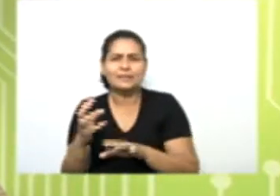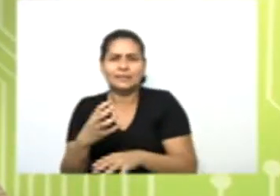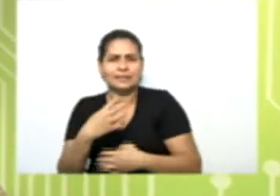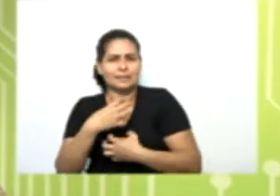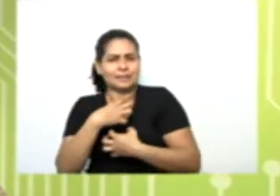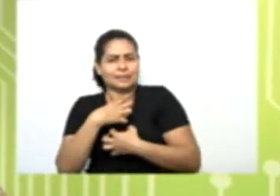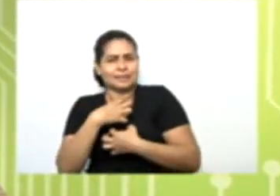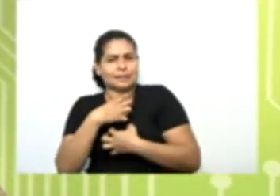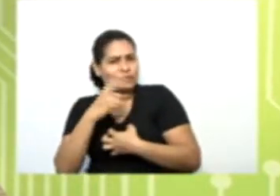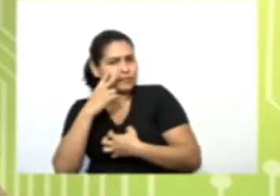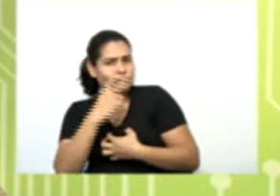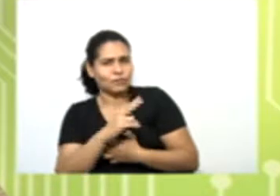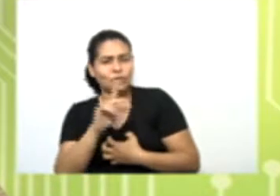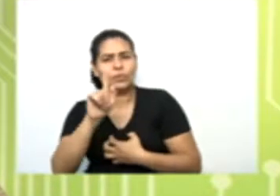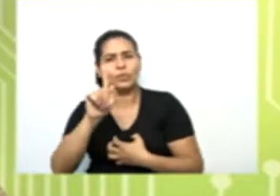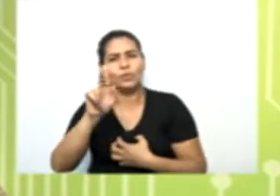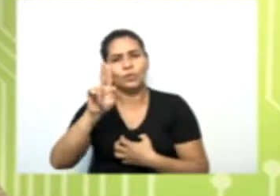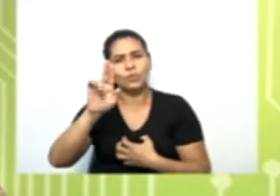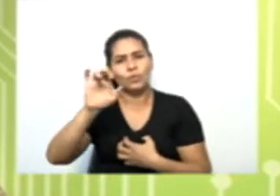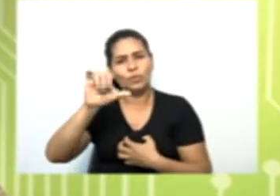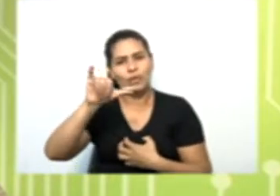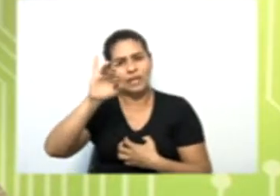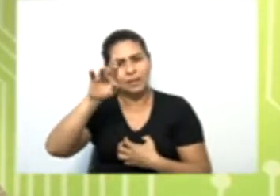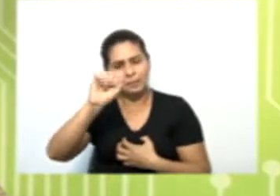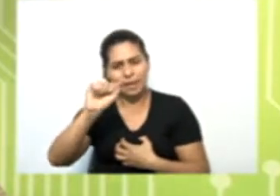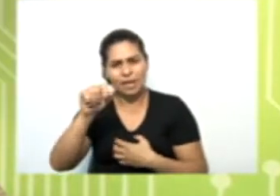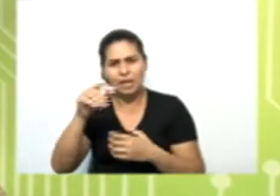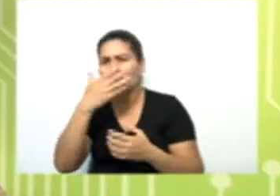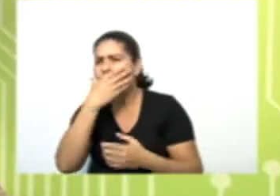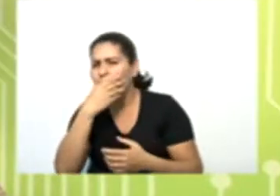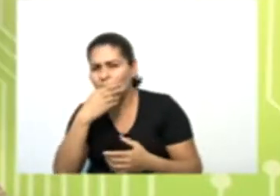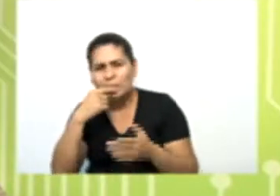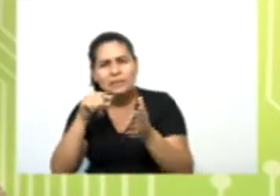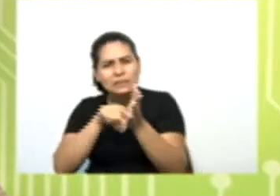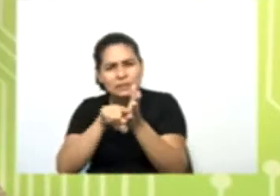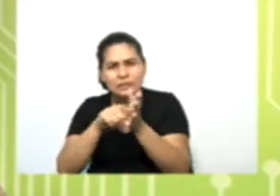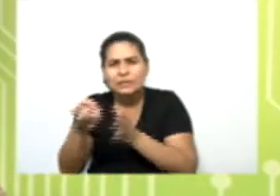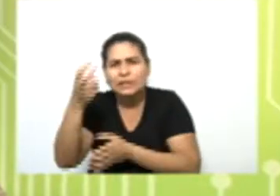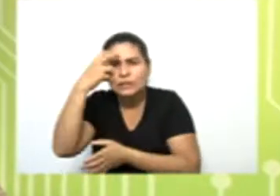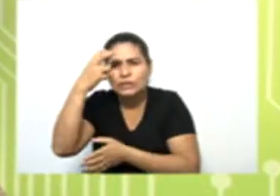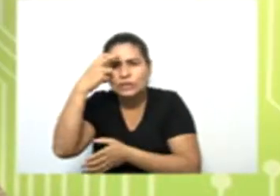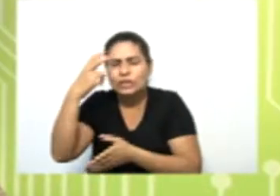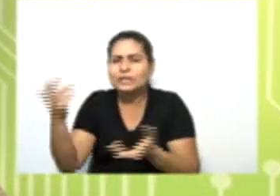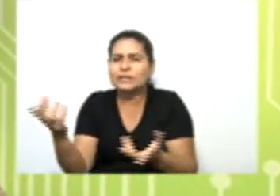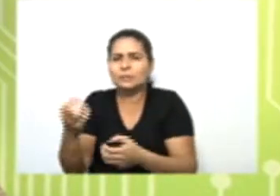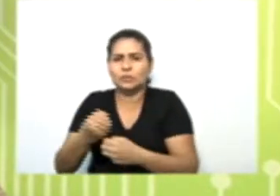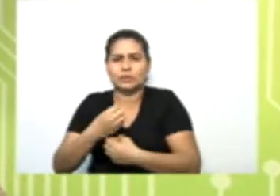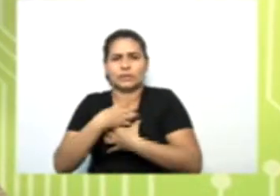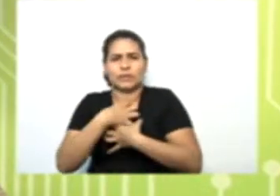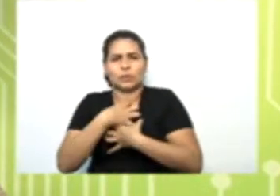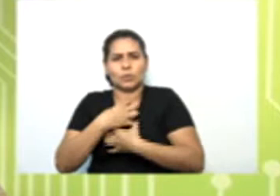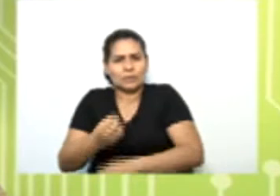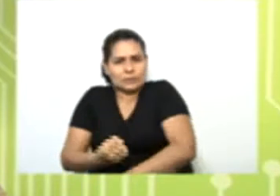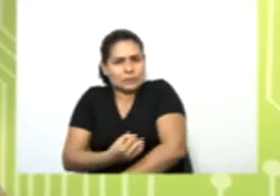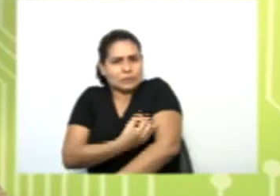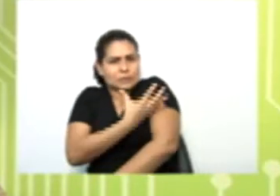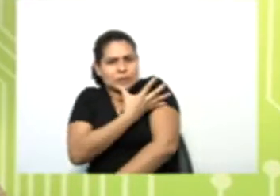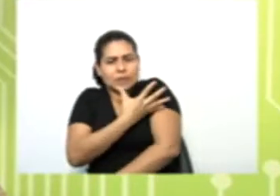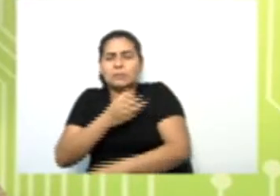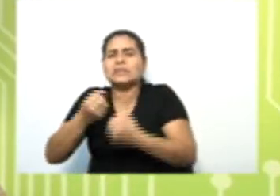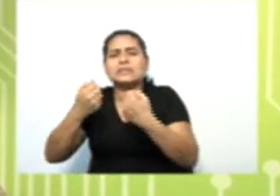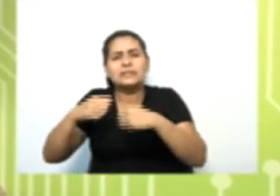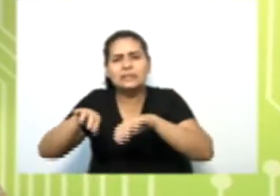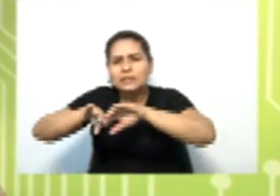lá, o Goleman, né? O Peter Senge também é outro autor fabuloso que fala sobre isso, inteligência emocional. Eu preciso separar